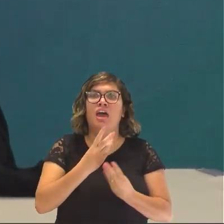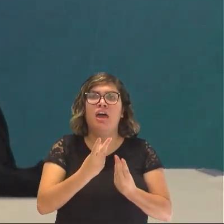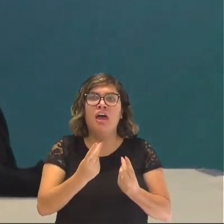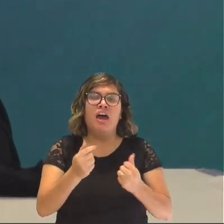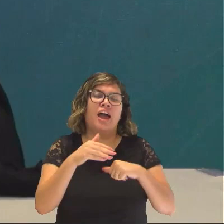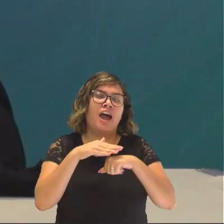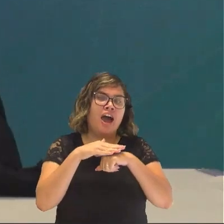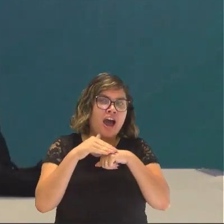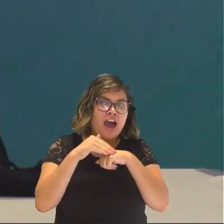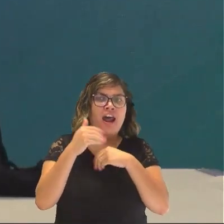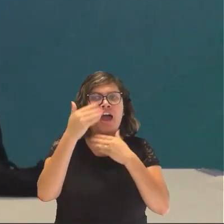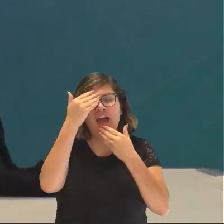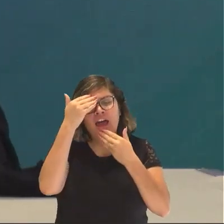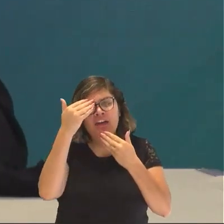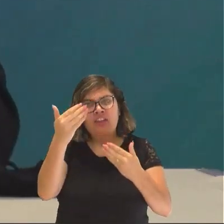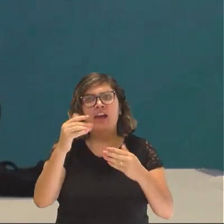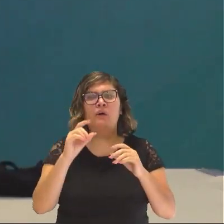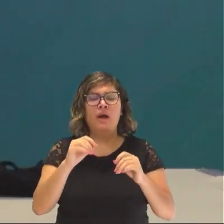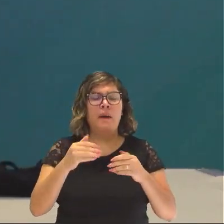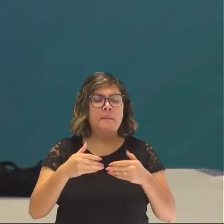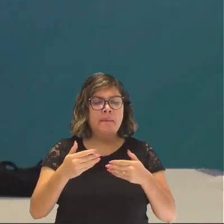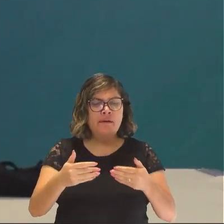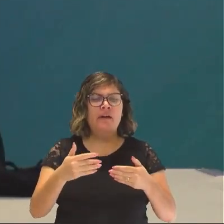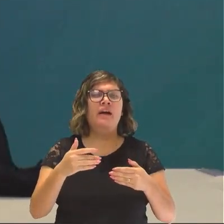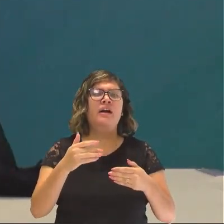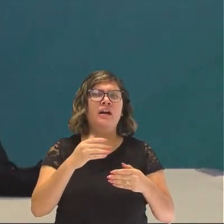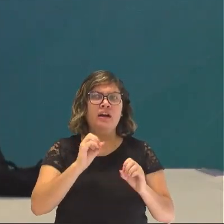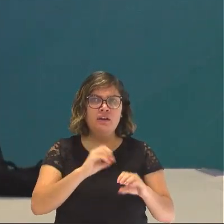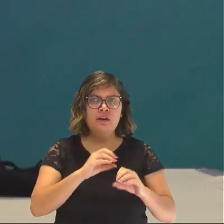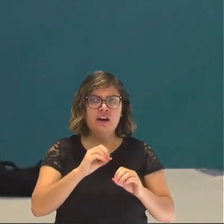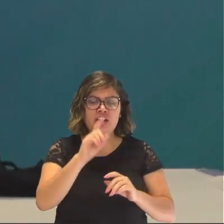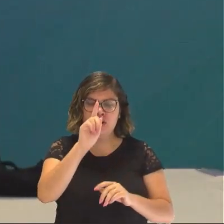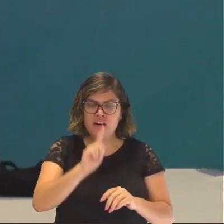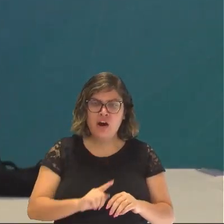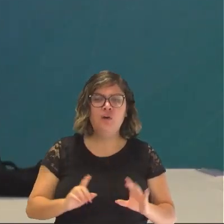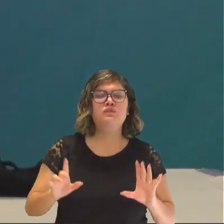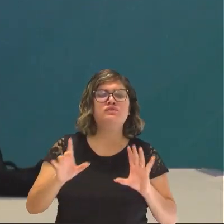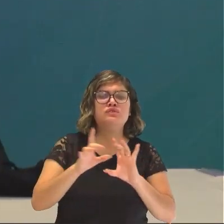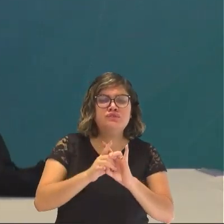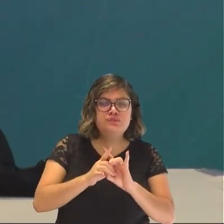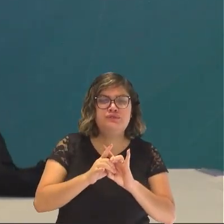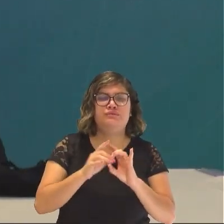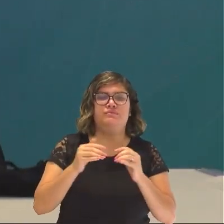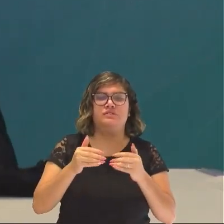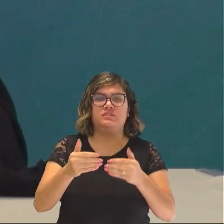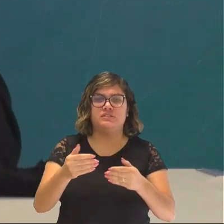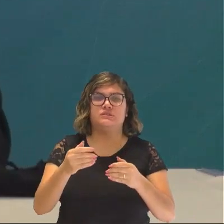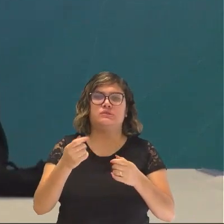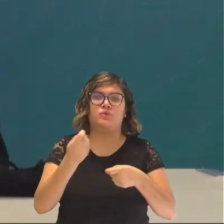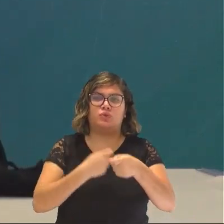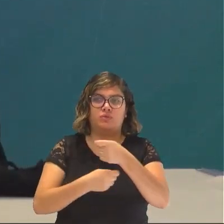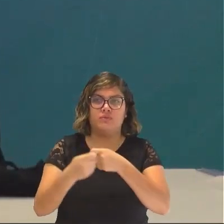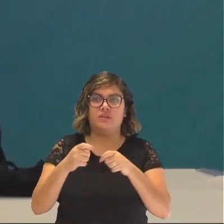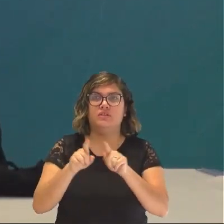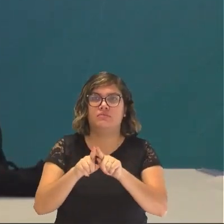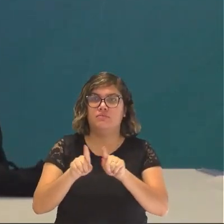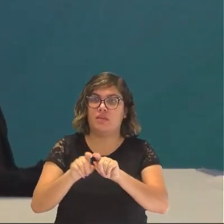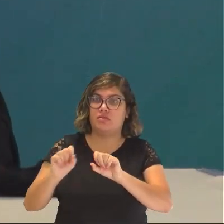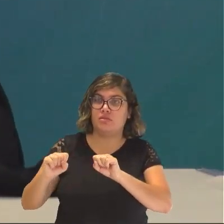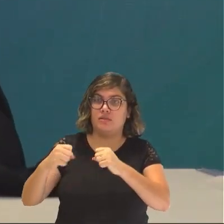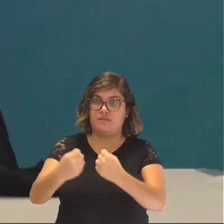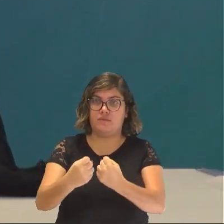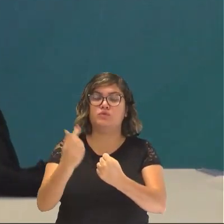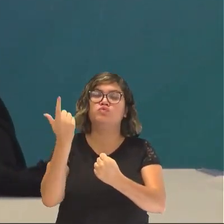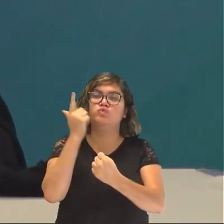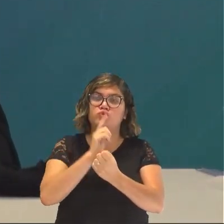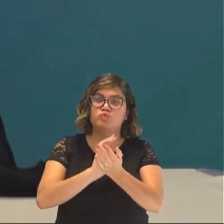gente agradece ao Ministério da Educação pelas gestões junto ao Ministério da Economia e da Defesa para a concretização dos recursos que